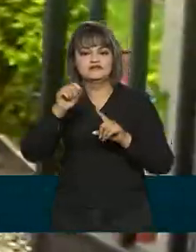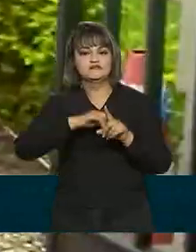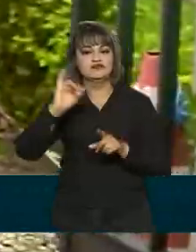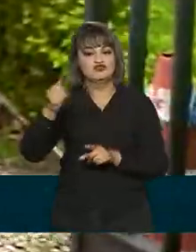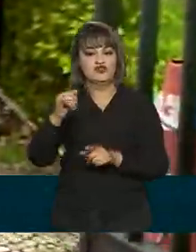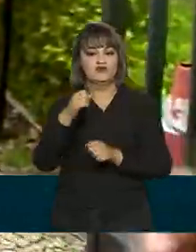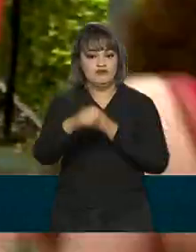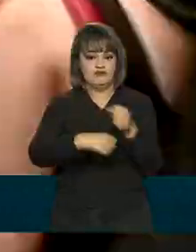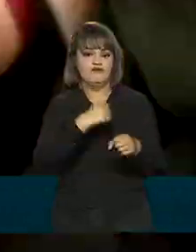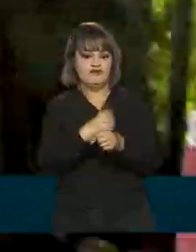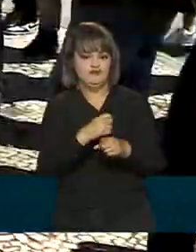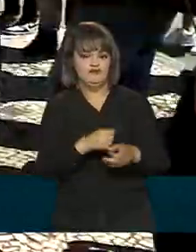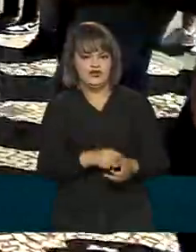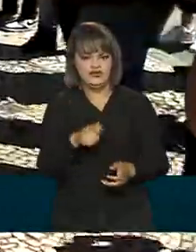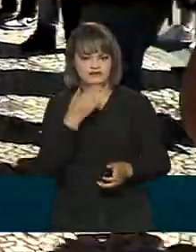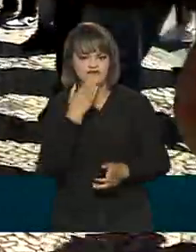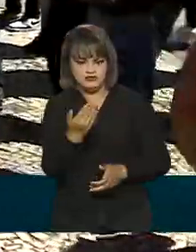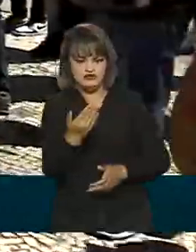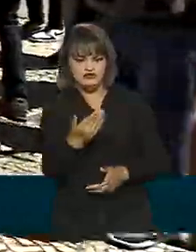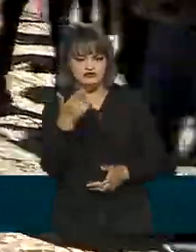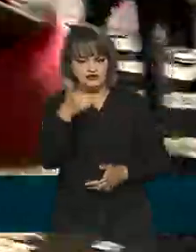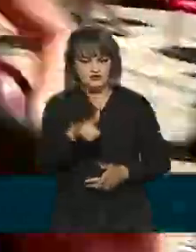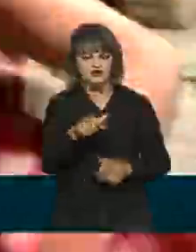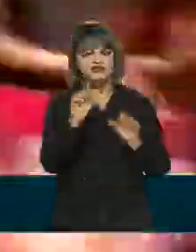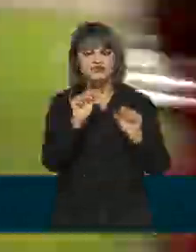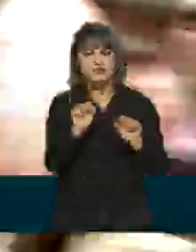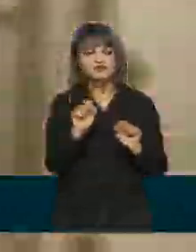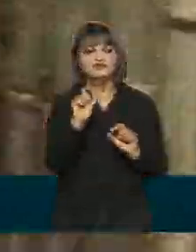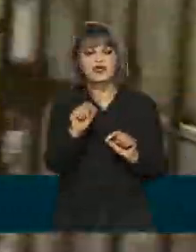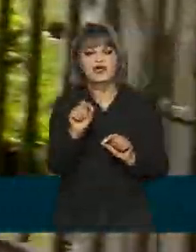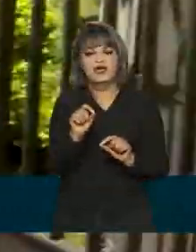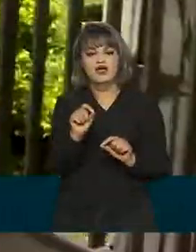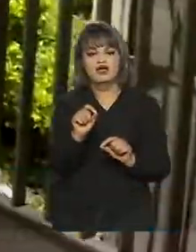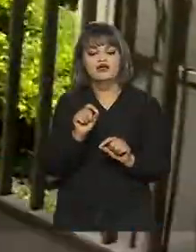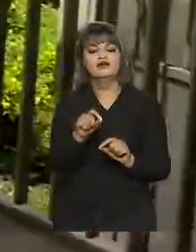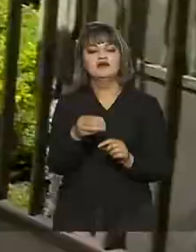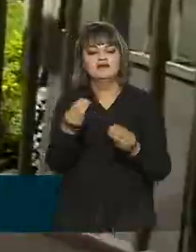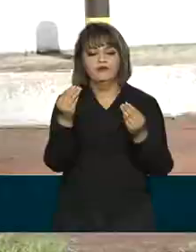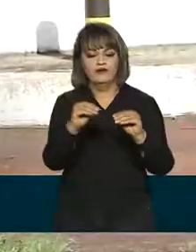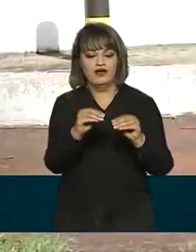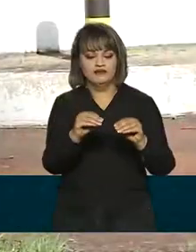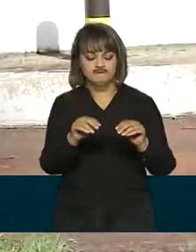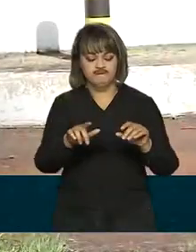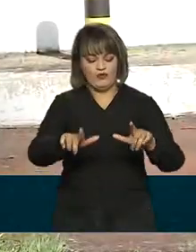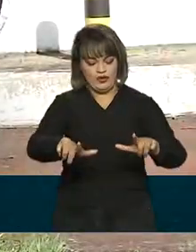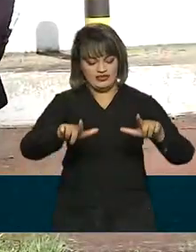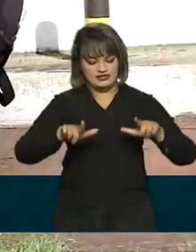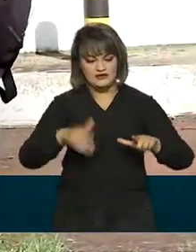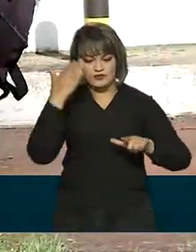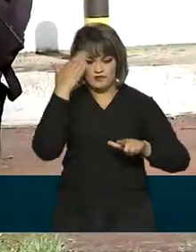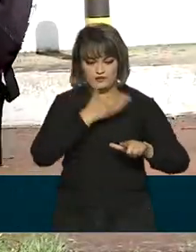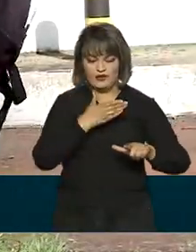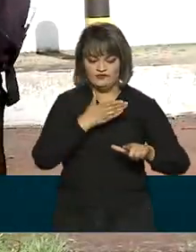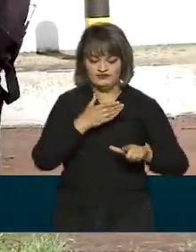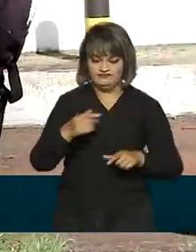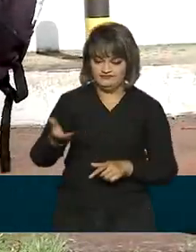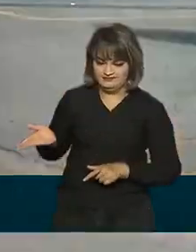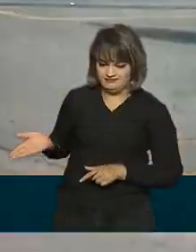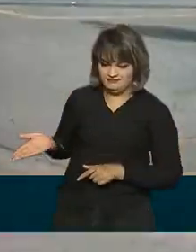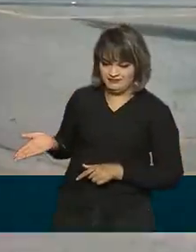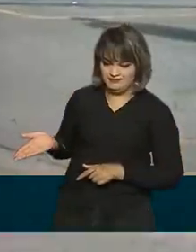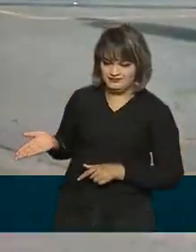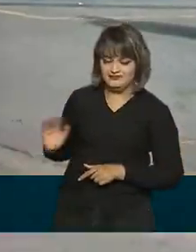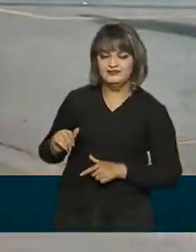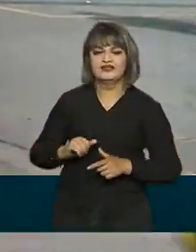2022. Para solicitar a nova prova, é necessário inserir o atestado que comprove a doença na página do